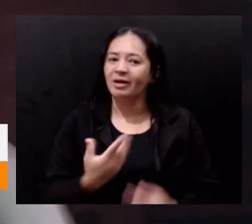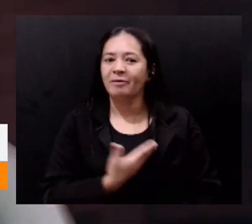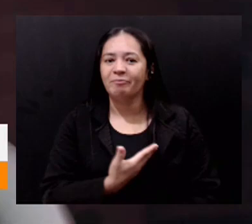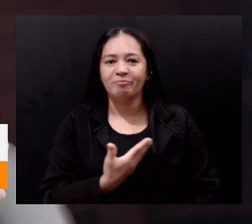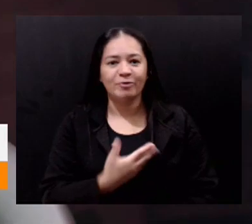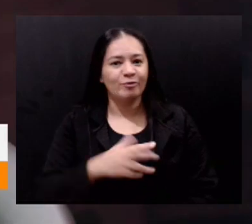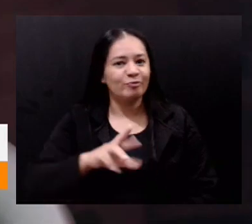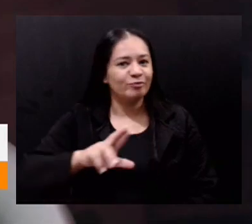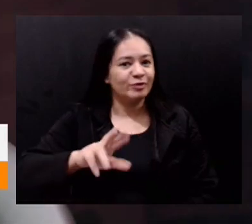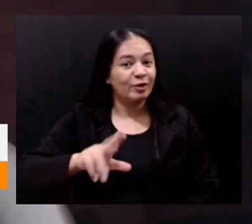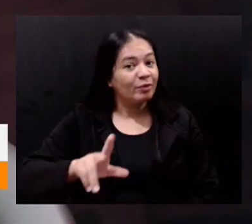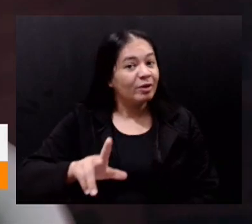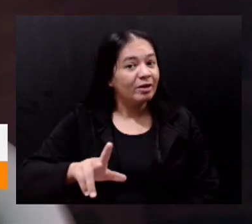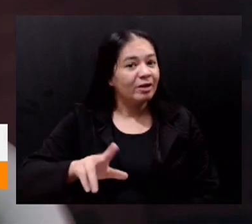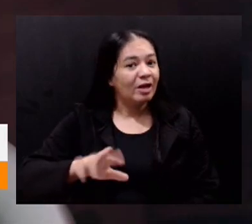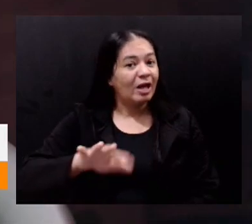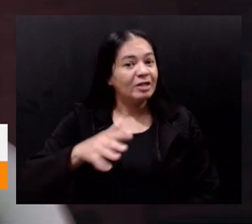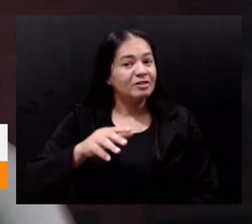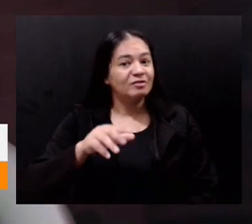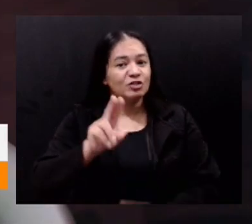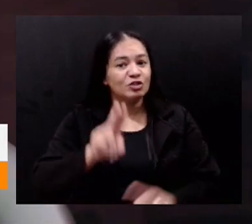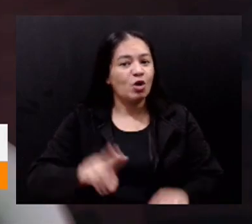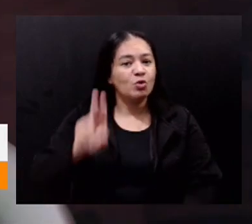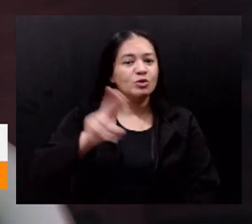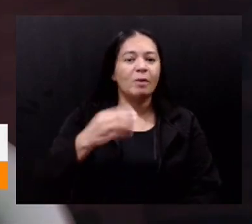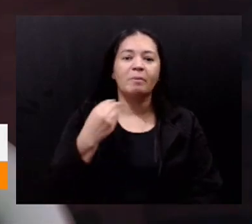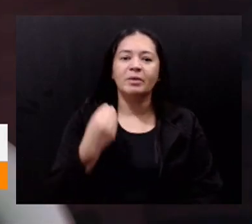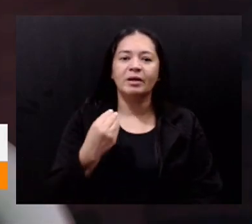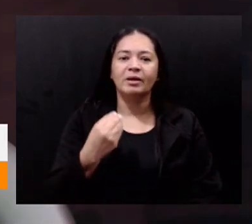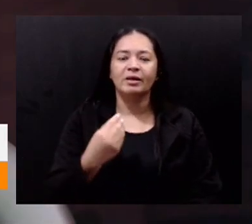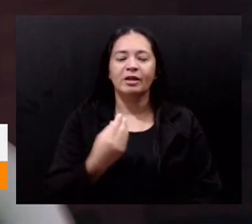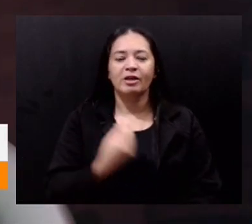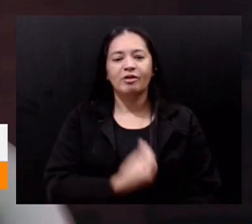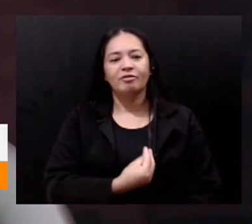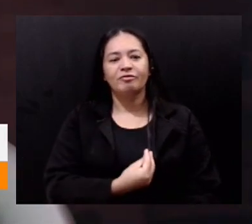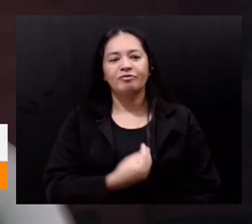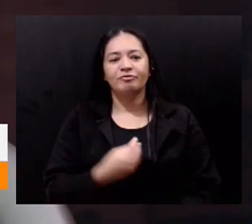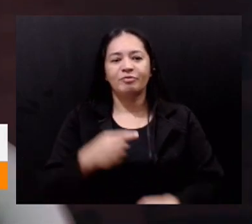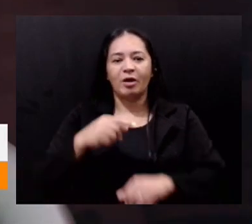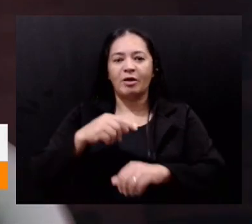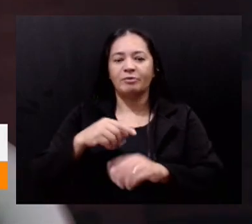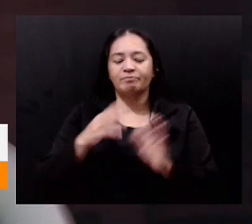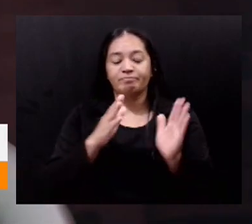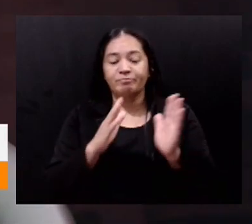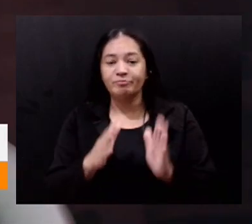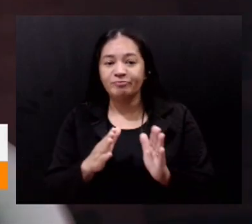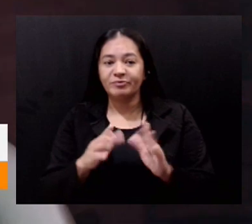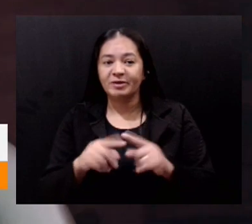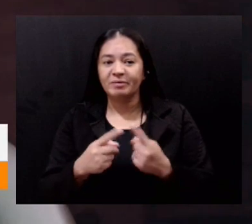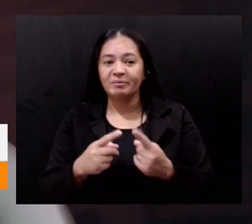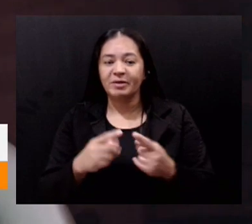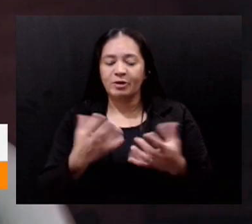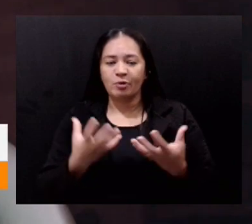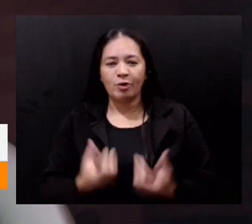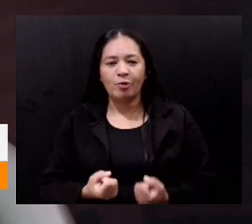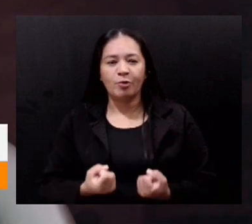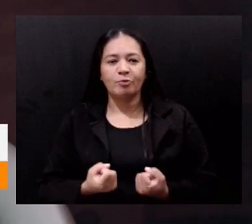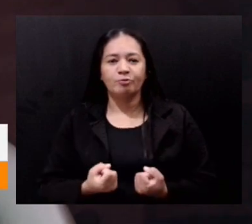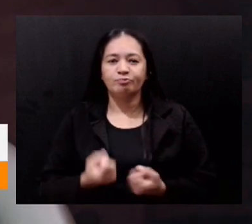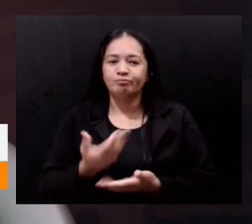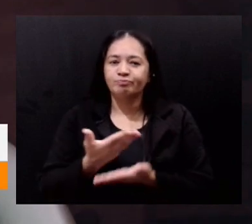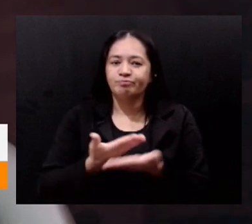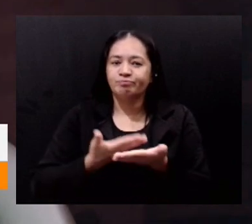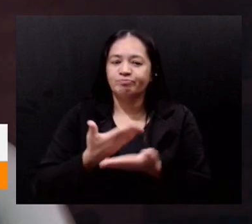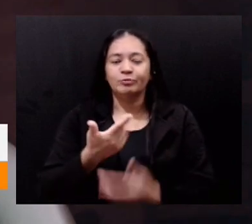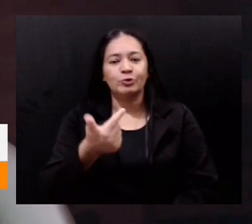só usando ali para poder estar vivenciando uma parte, mas não vai ter um acolhimento, não vai ter algo que está